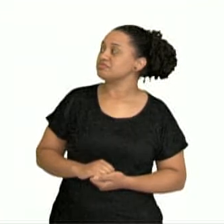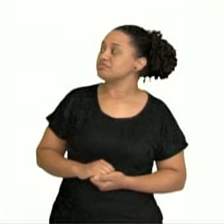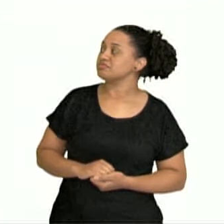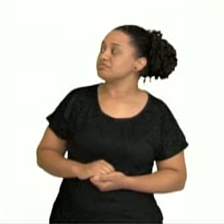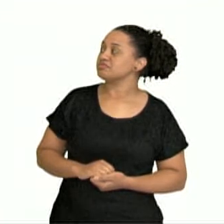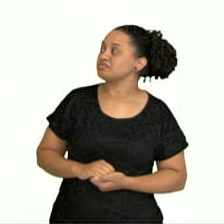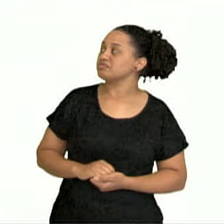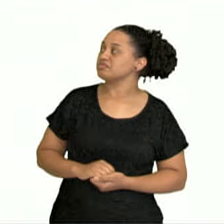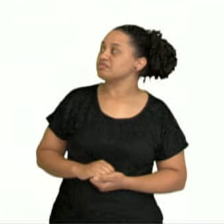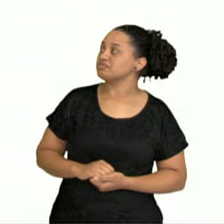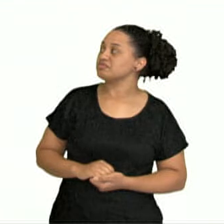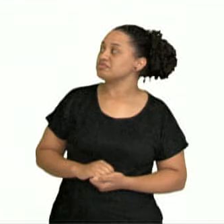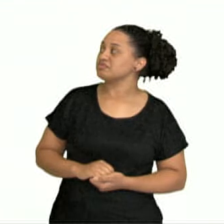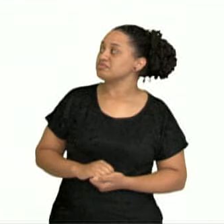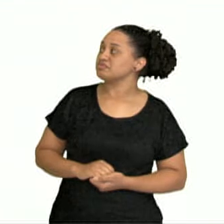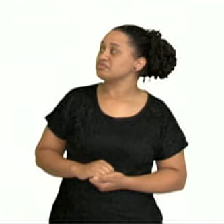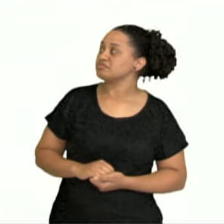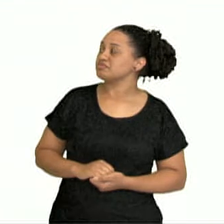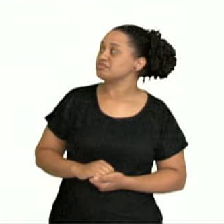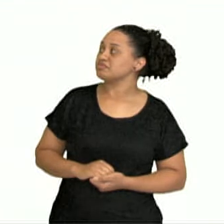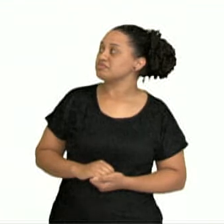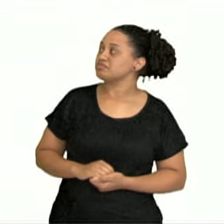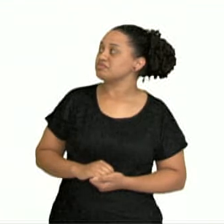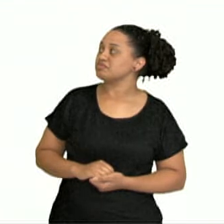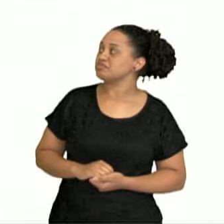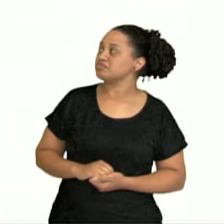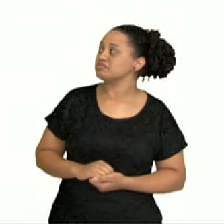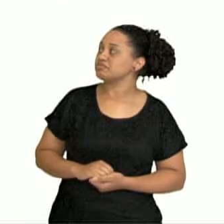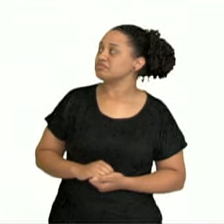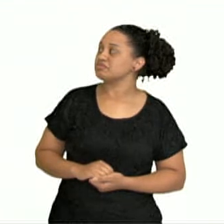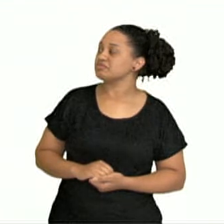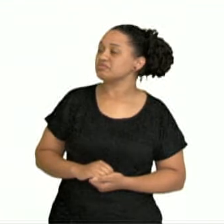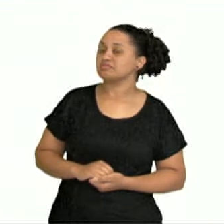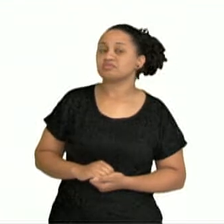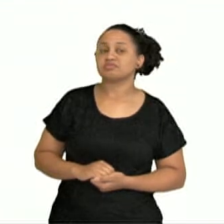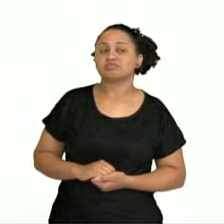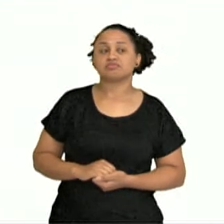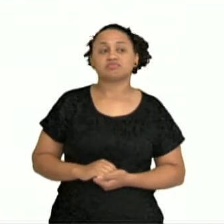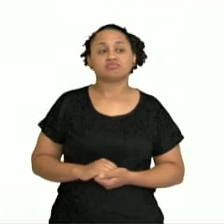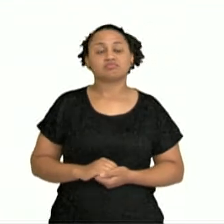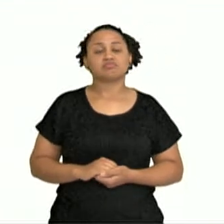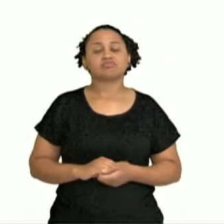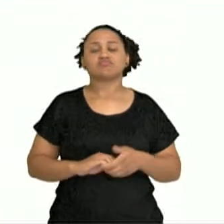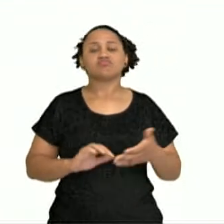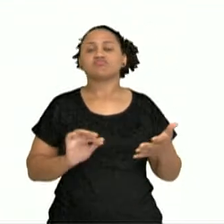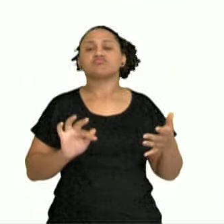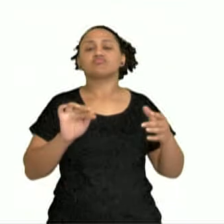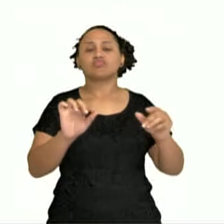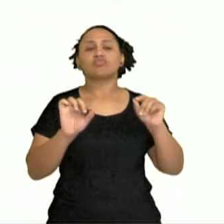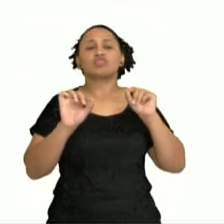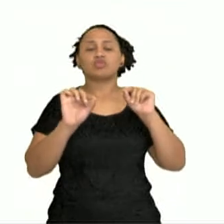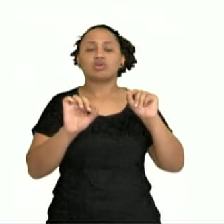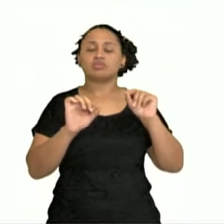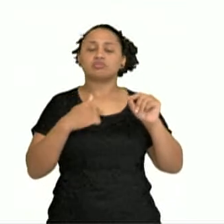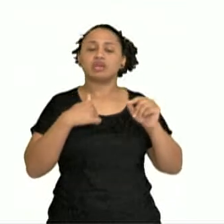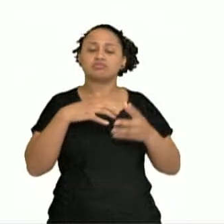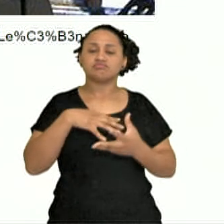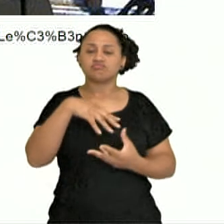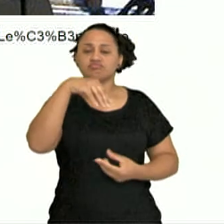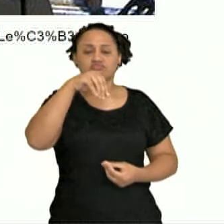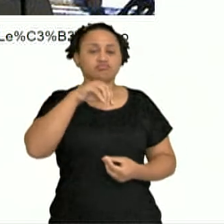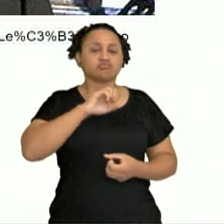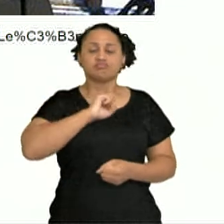Mentes calhadas já despertam a latidos de suas almas. Então aqui no final seria a batida da sua alma, tá